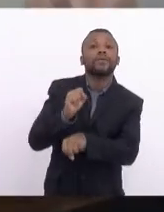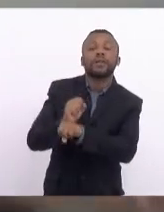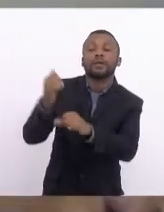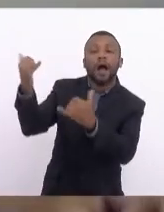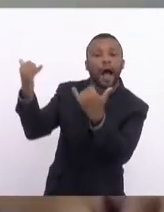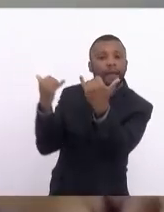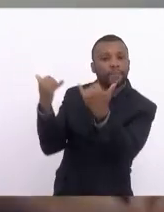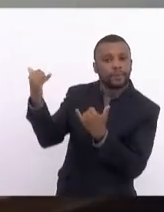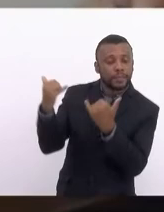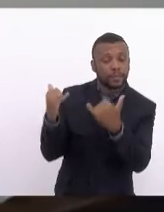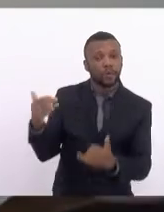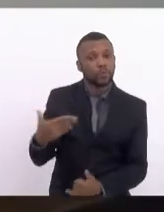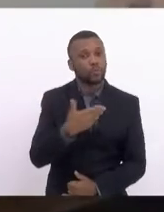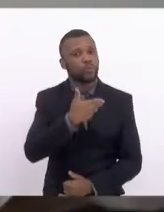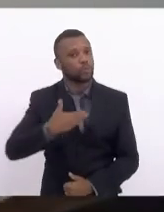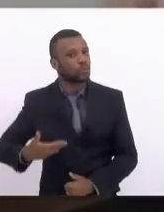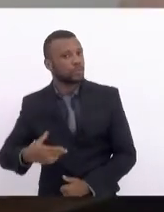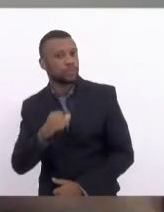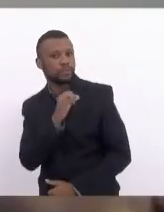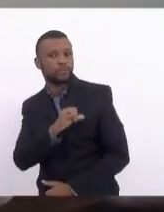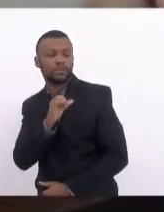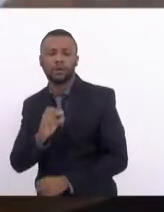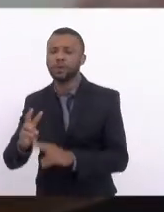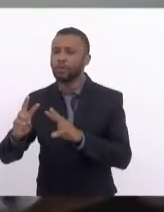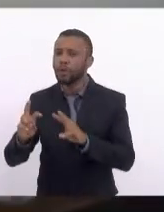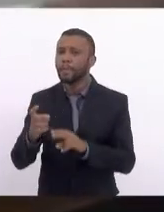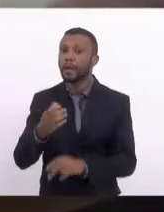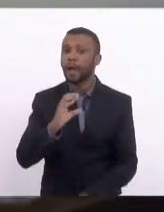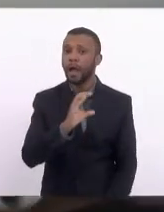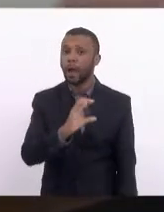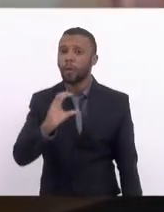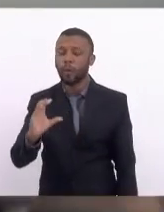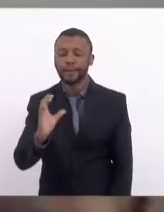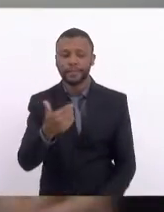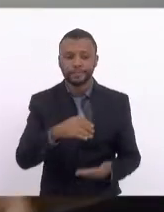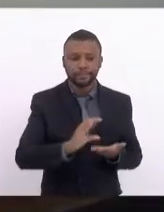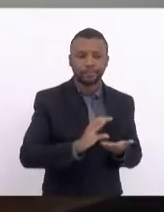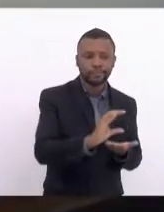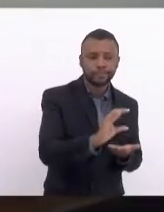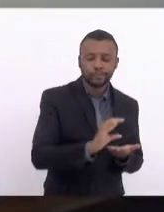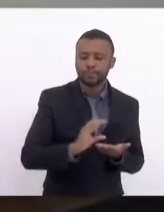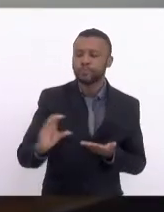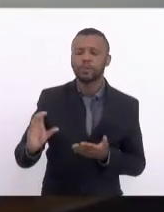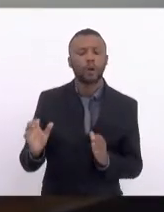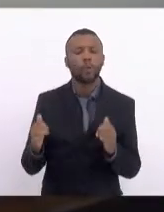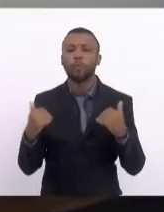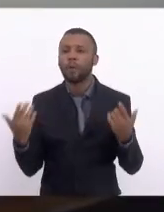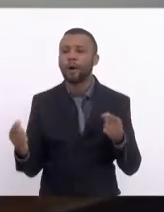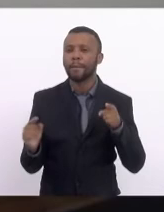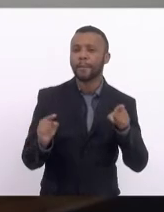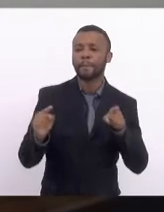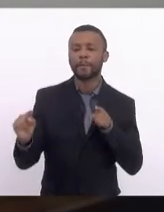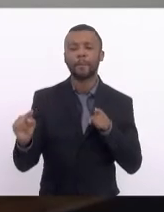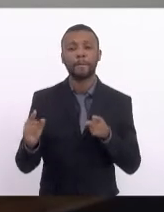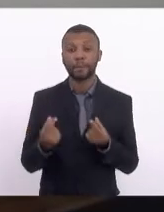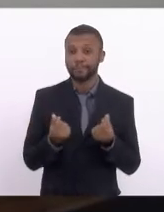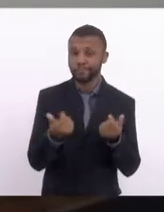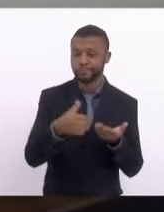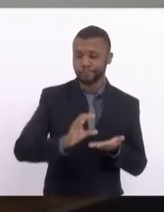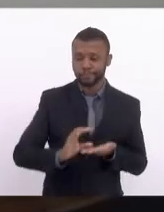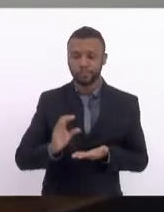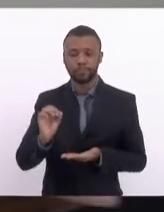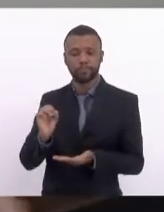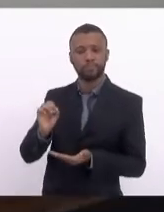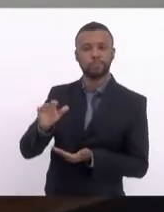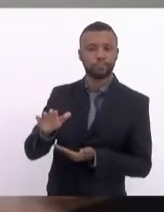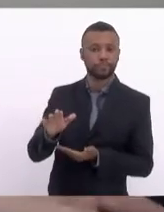do Estado sobre as contas correntes nas quais devem ser depositados os valores das gratificações. Então, o